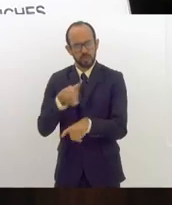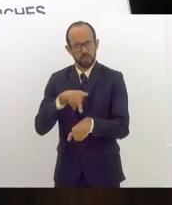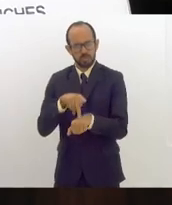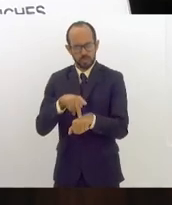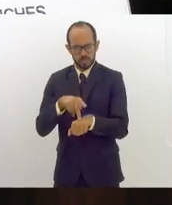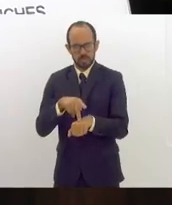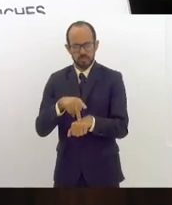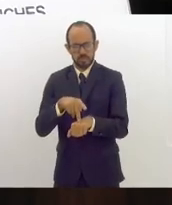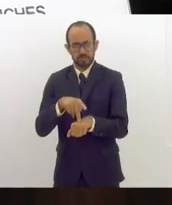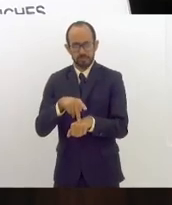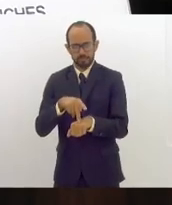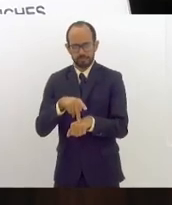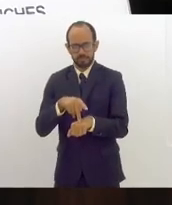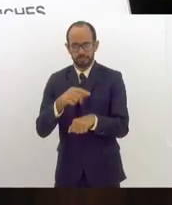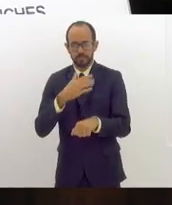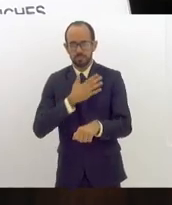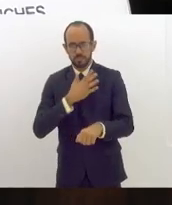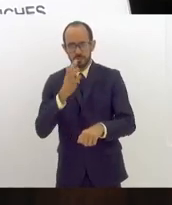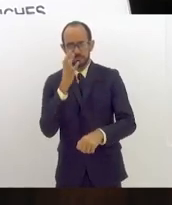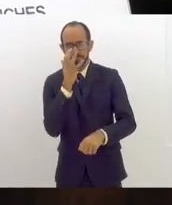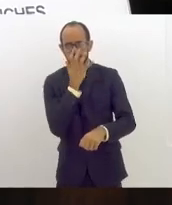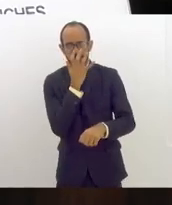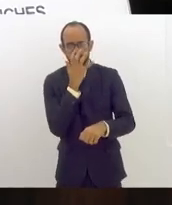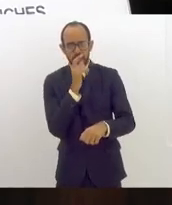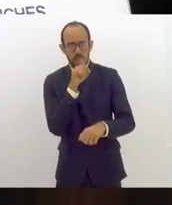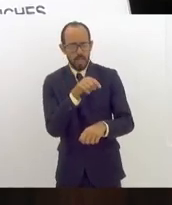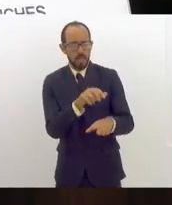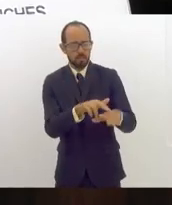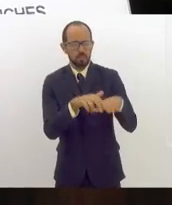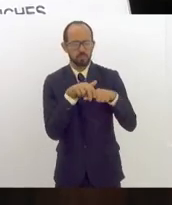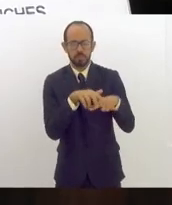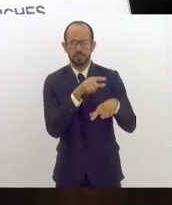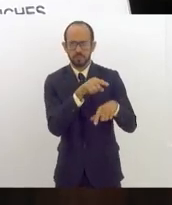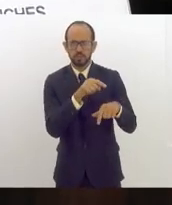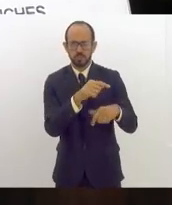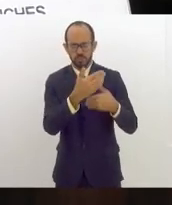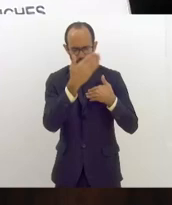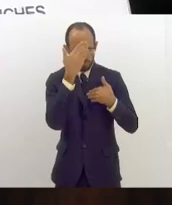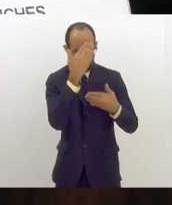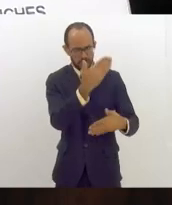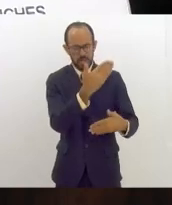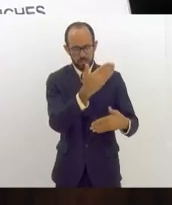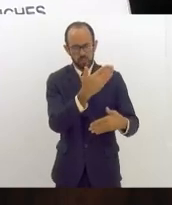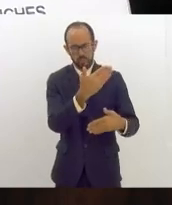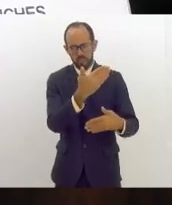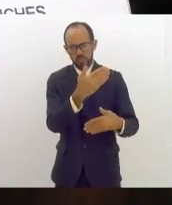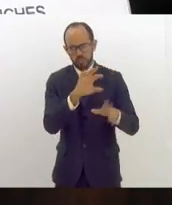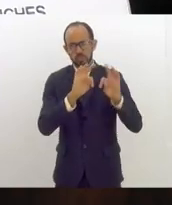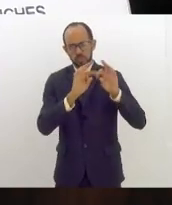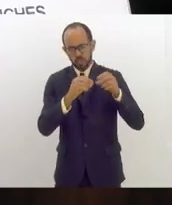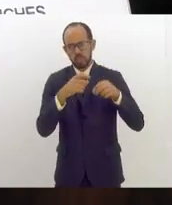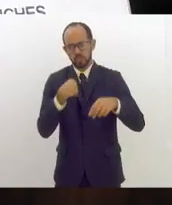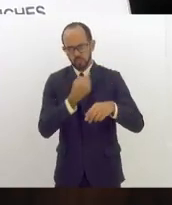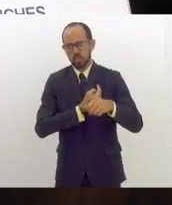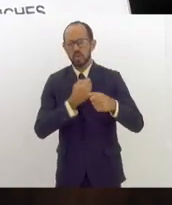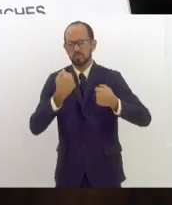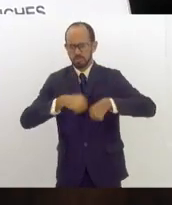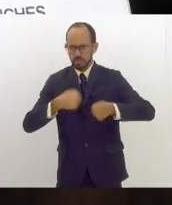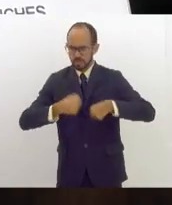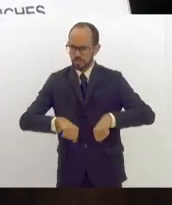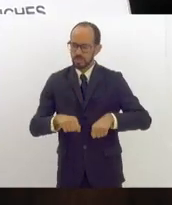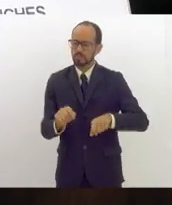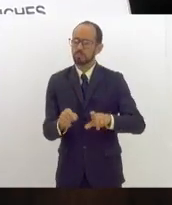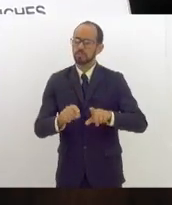a admiração ela se dá justamente por conta dessa gratidão é que todos nós devemos ter a capacidade